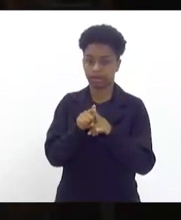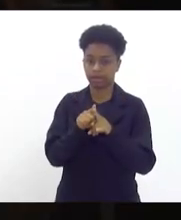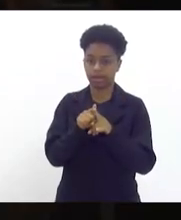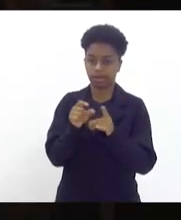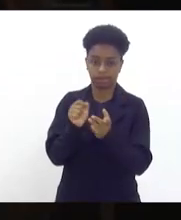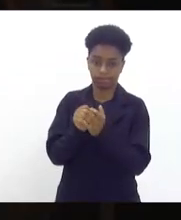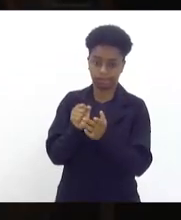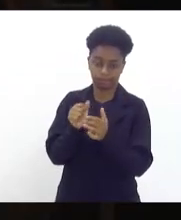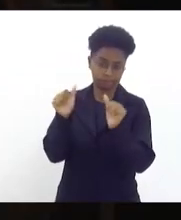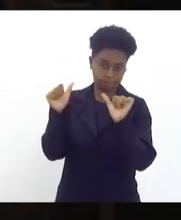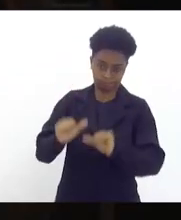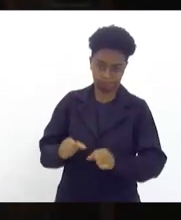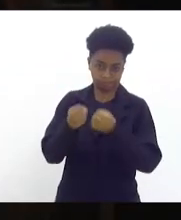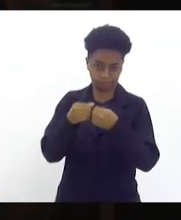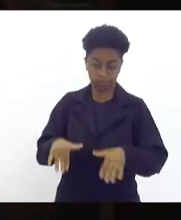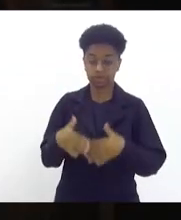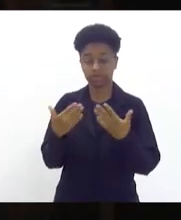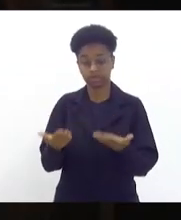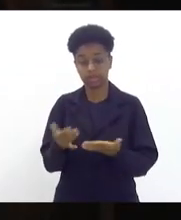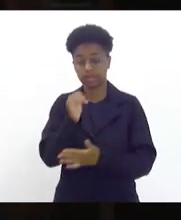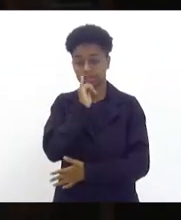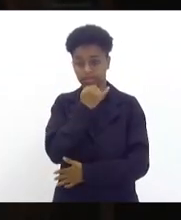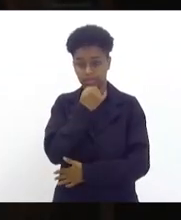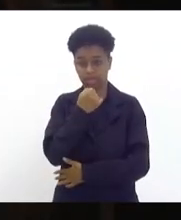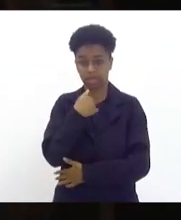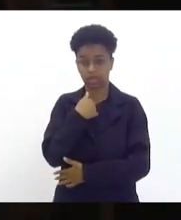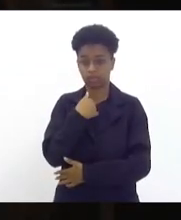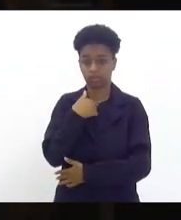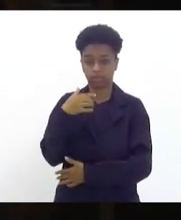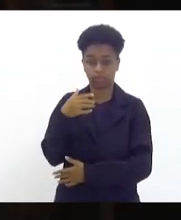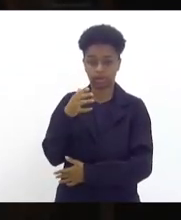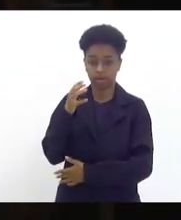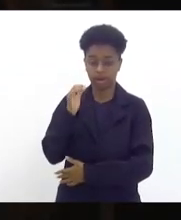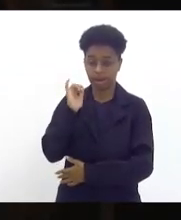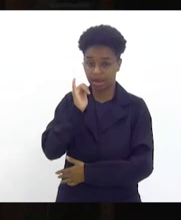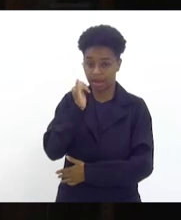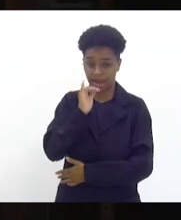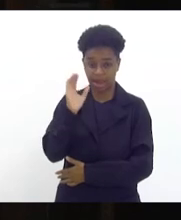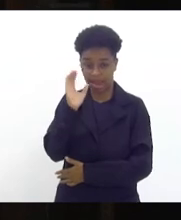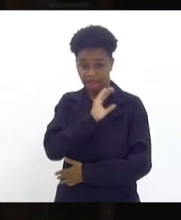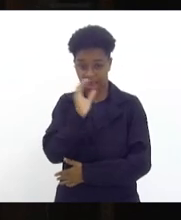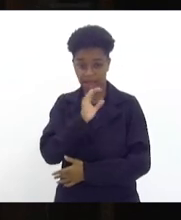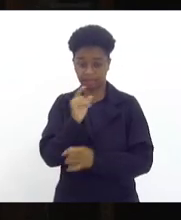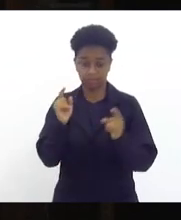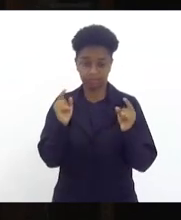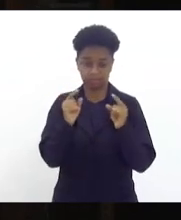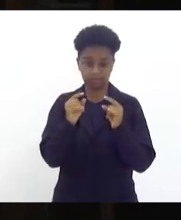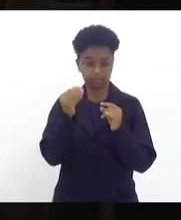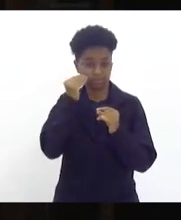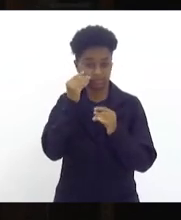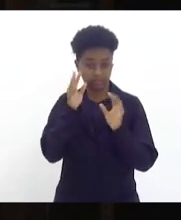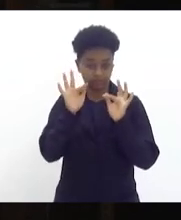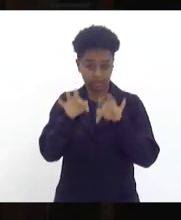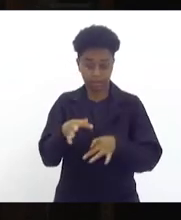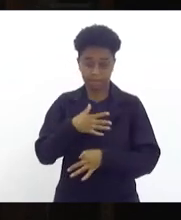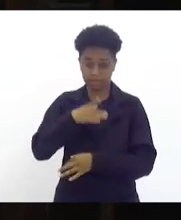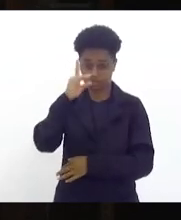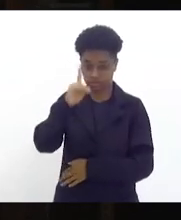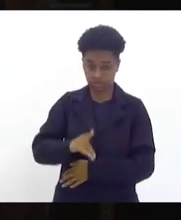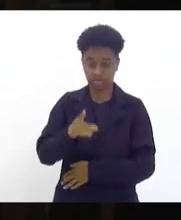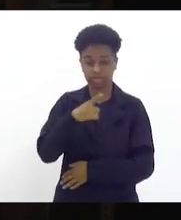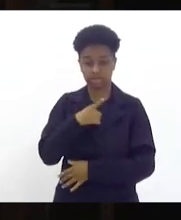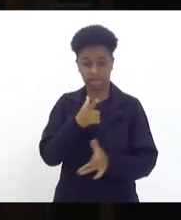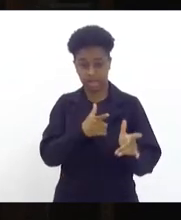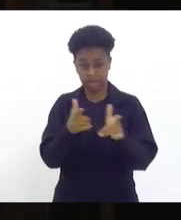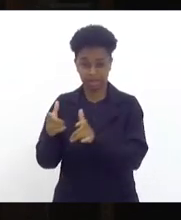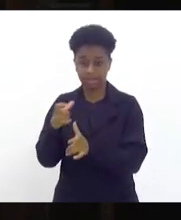senhoras e senhores então é triste eu vou fazer um relato rapidinho para encerrar a minha primeira diretoria foi a diretoria armada eu tinha